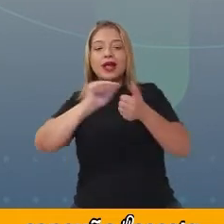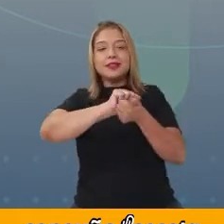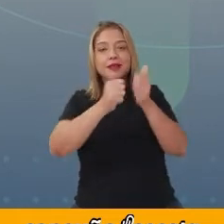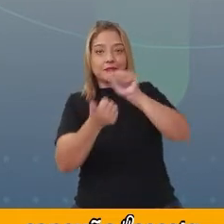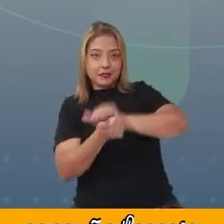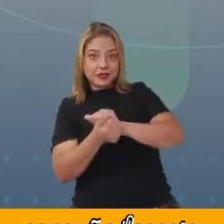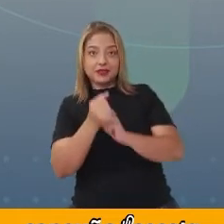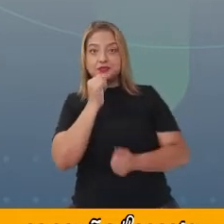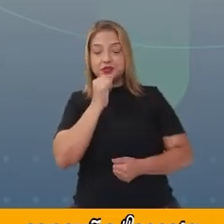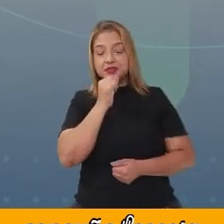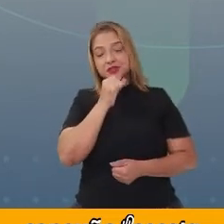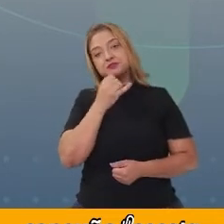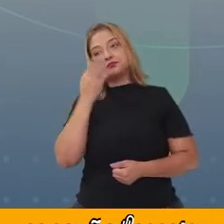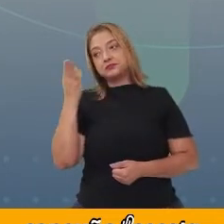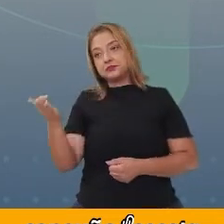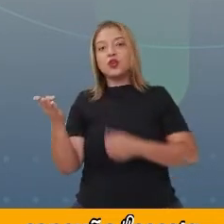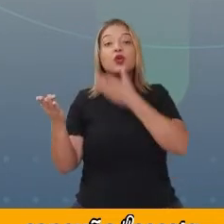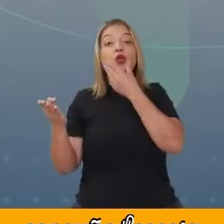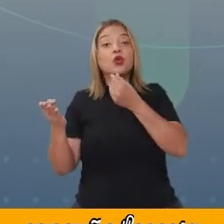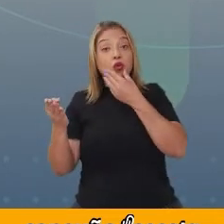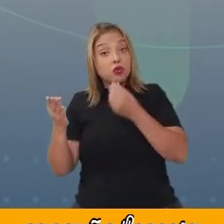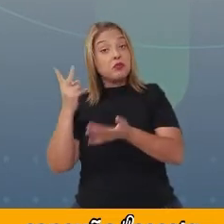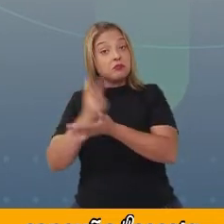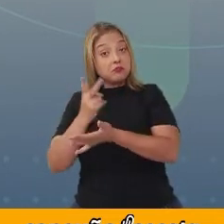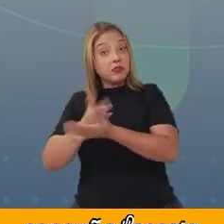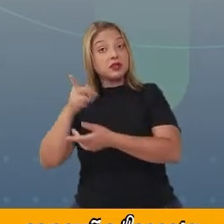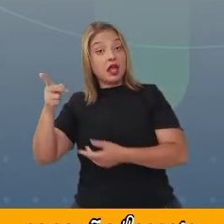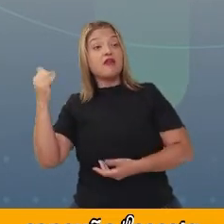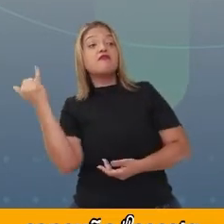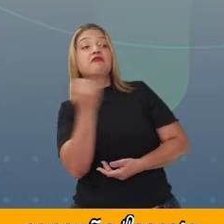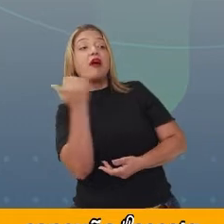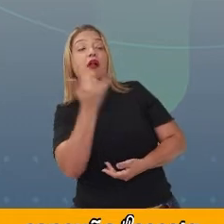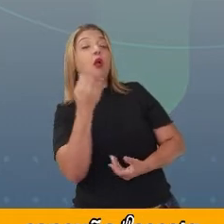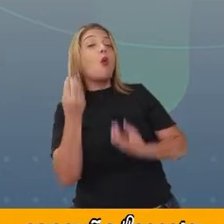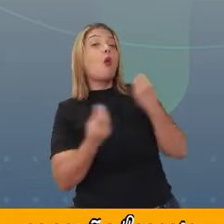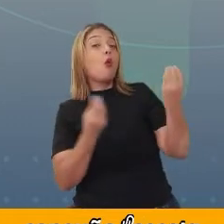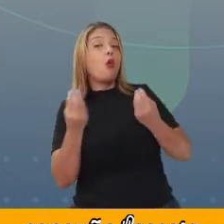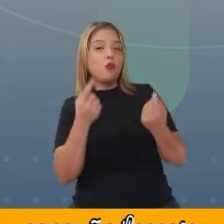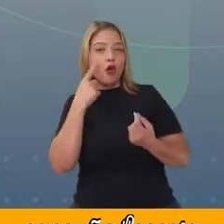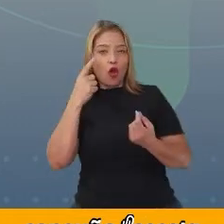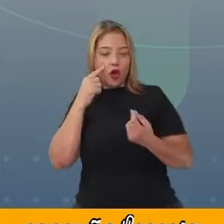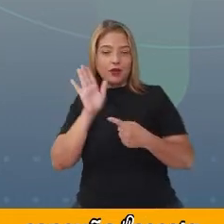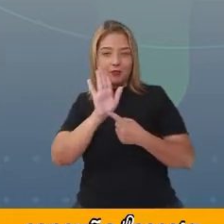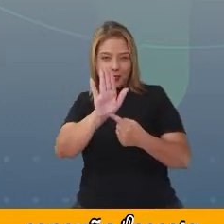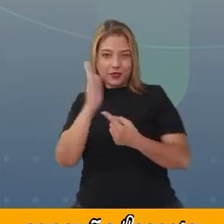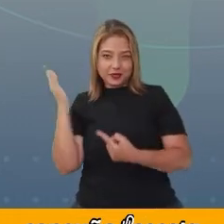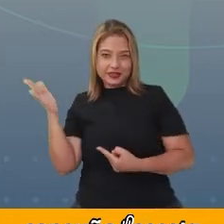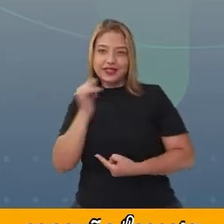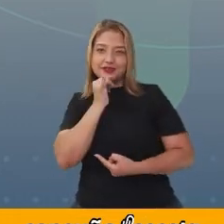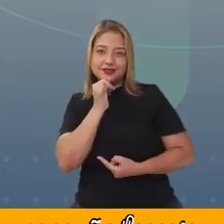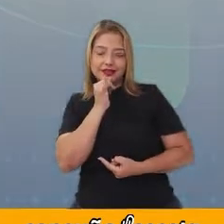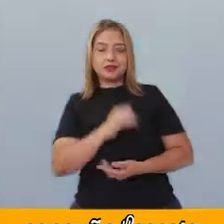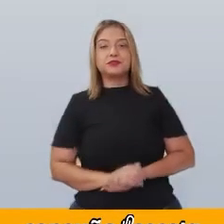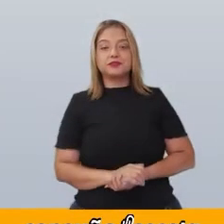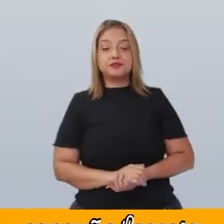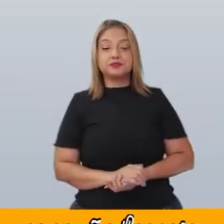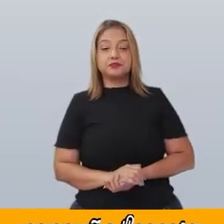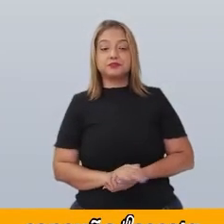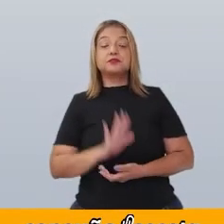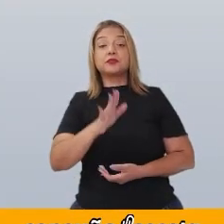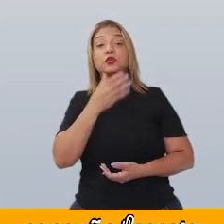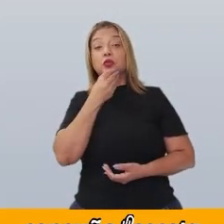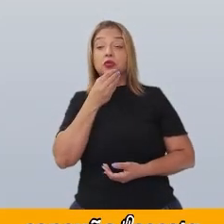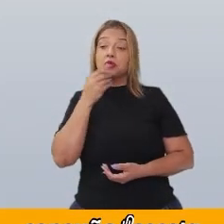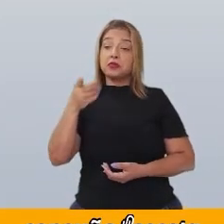próprias palavras de Narciso. Cheque aí na sua telinha como poderia ficar. Olhem a sugestão. O vaidoso